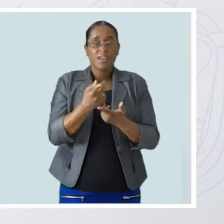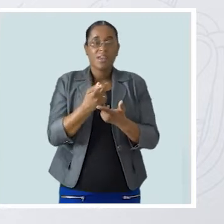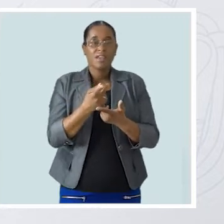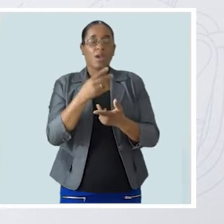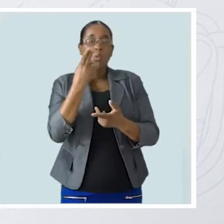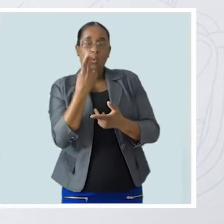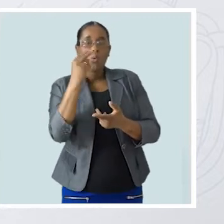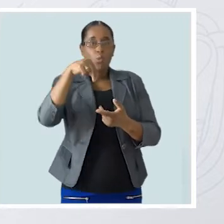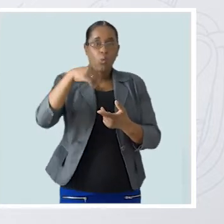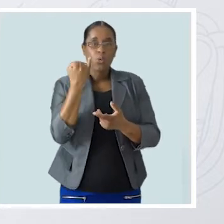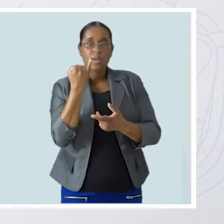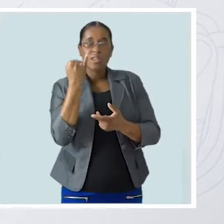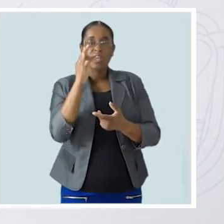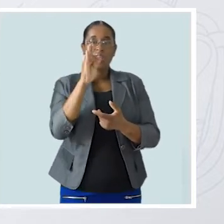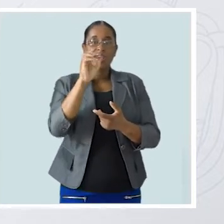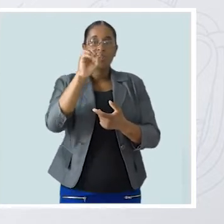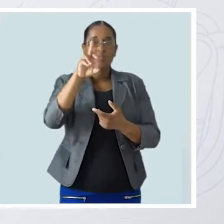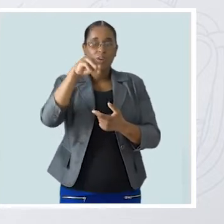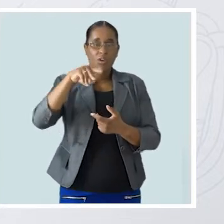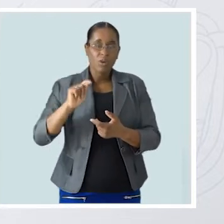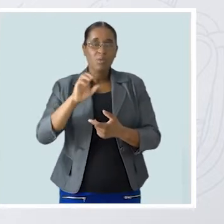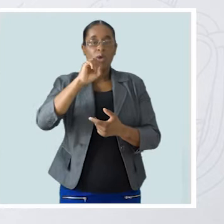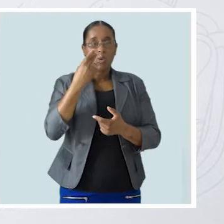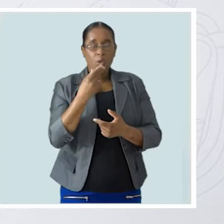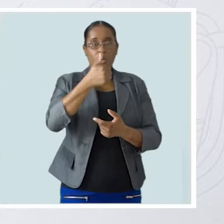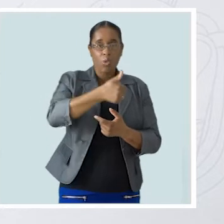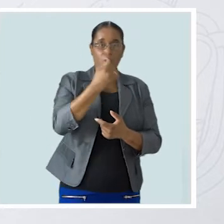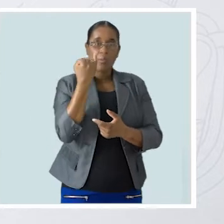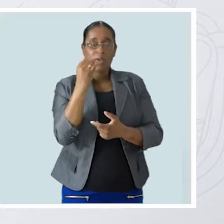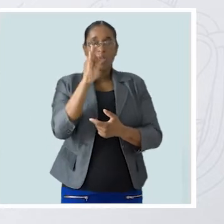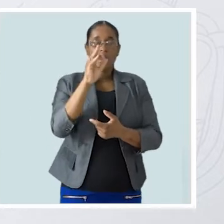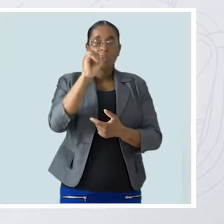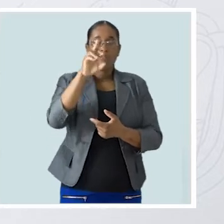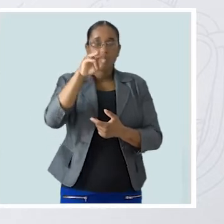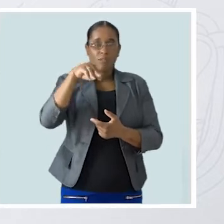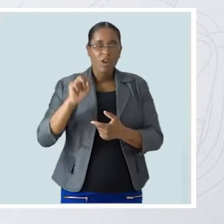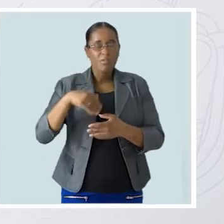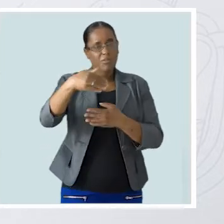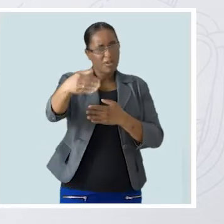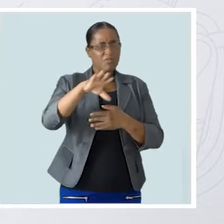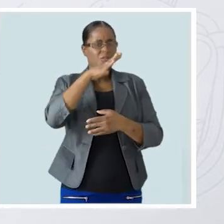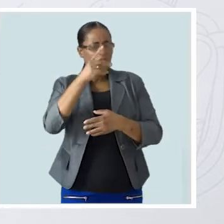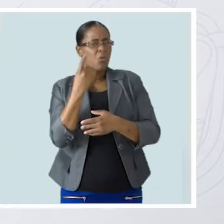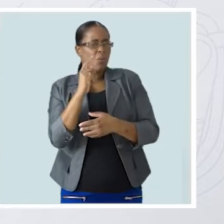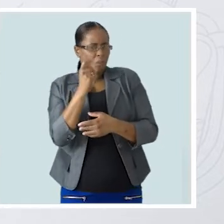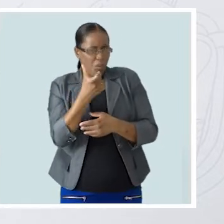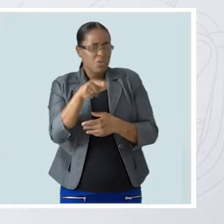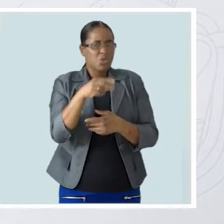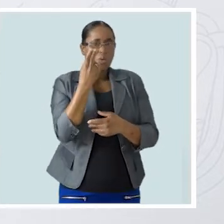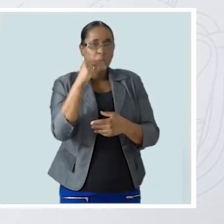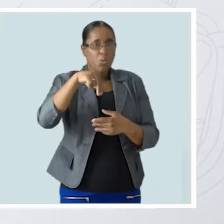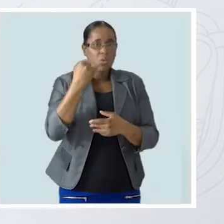biforme. Mais à frente nós vamos falar um bocadinho mais sobre uniforme e biforme.